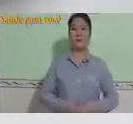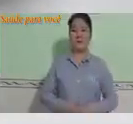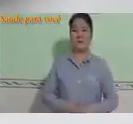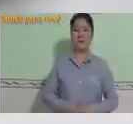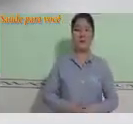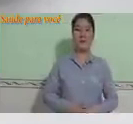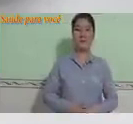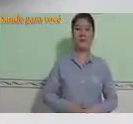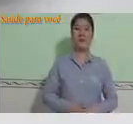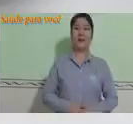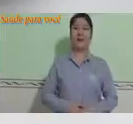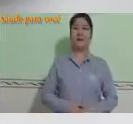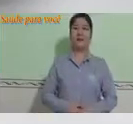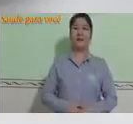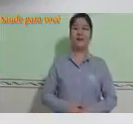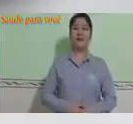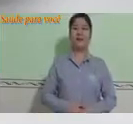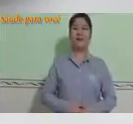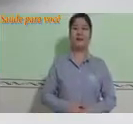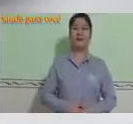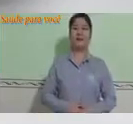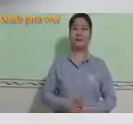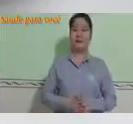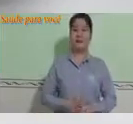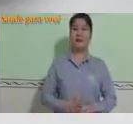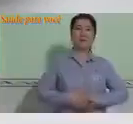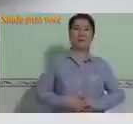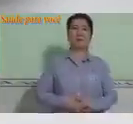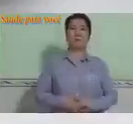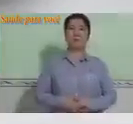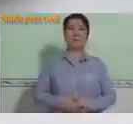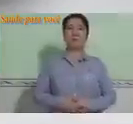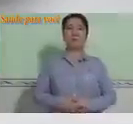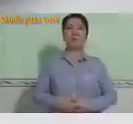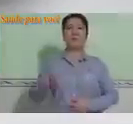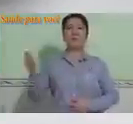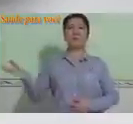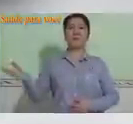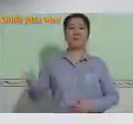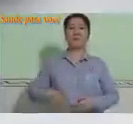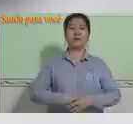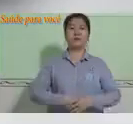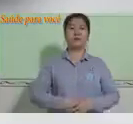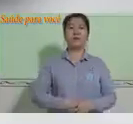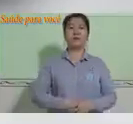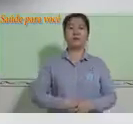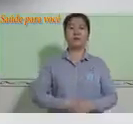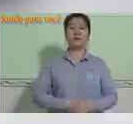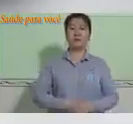A amnésia seletiva pode ser apenas parcial, sendo classificada como amnésia lacunar seletiva,